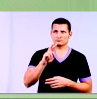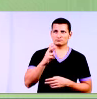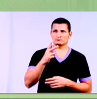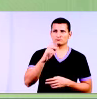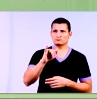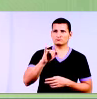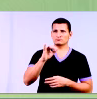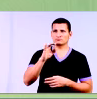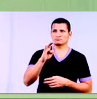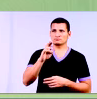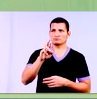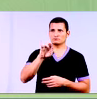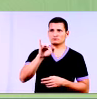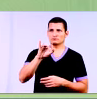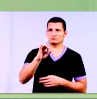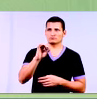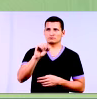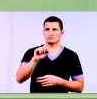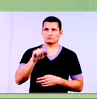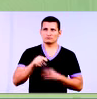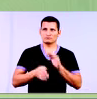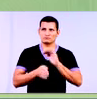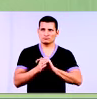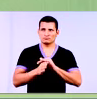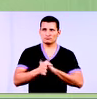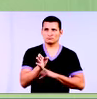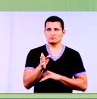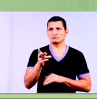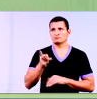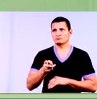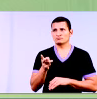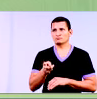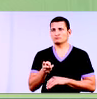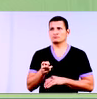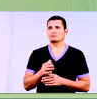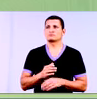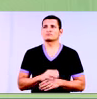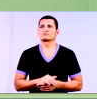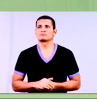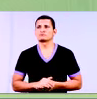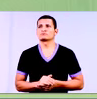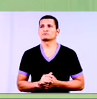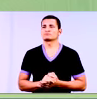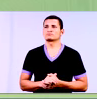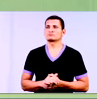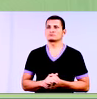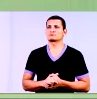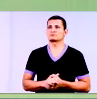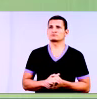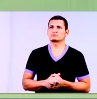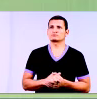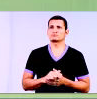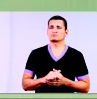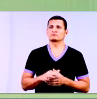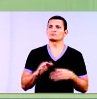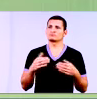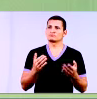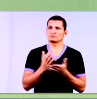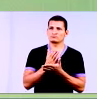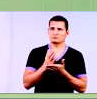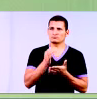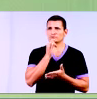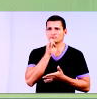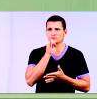dispositivos de entrada e saída ao mesmo tempo. Tem hora que ele é entrada, tem hora que ele é saída. Quais são esses exemplos de